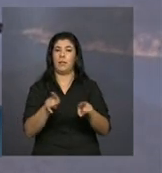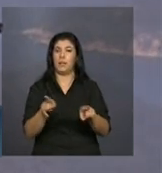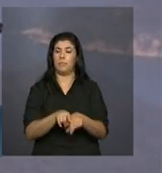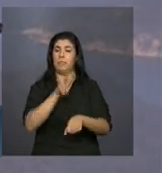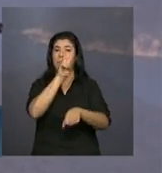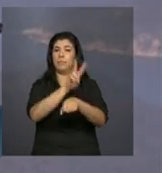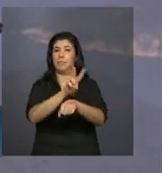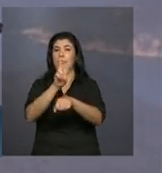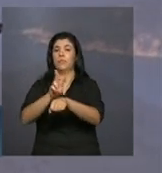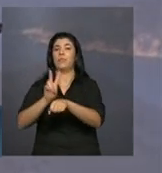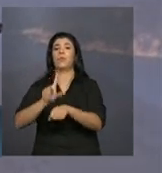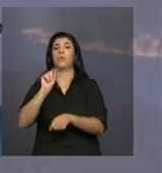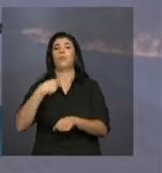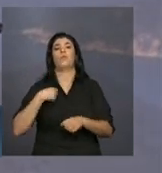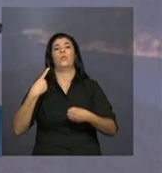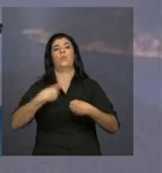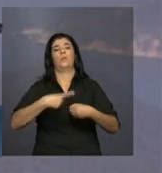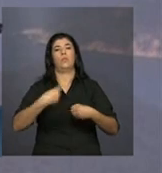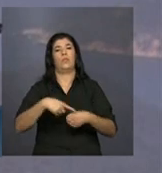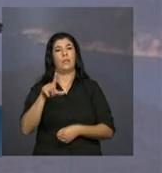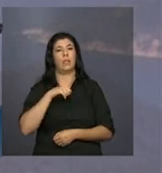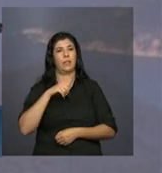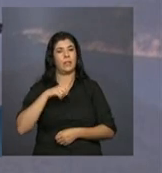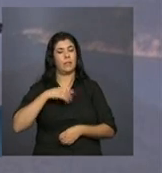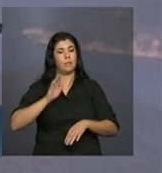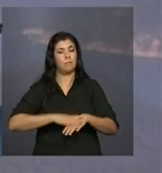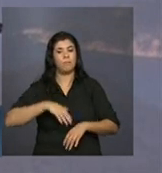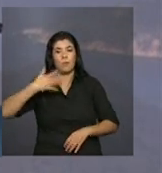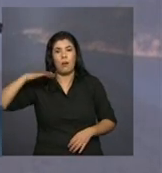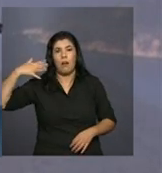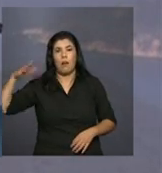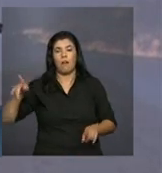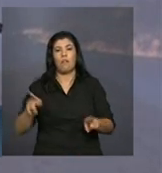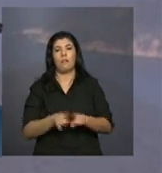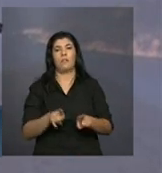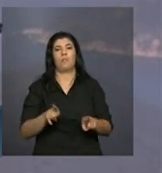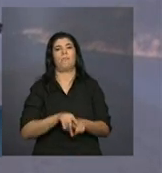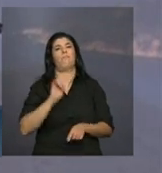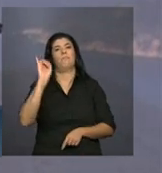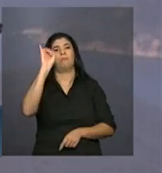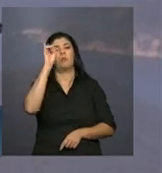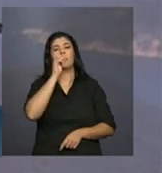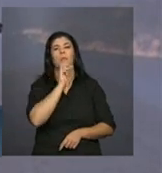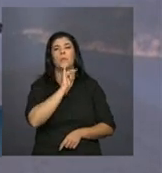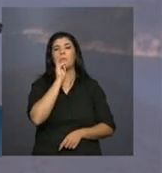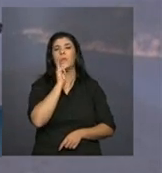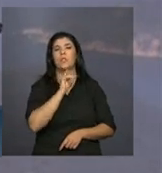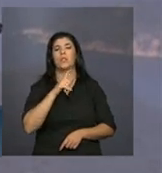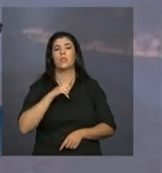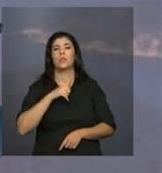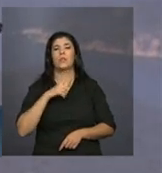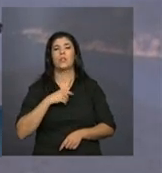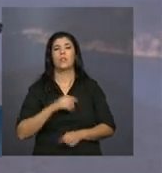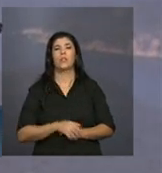preservar aquilo que uma cidade tem de muito caro, que é, por exemplo,